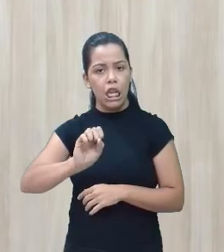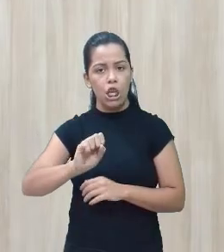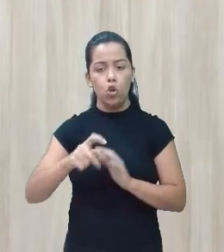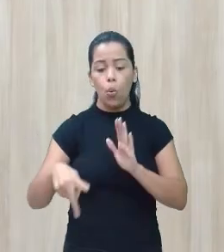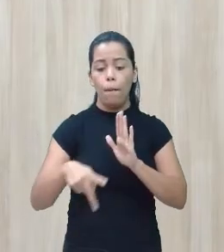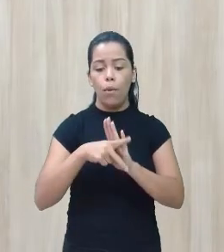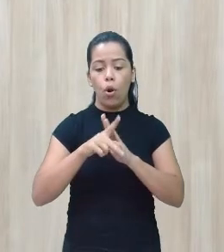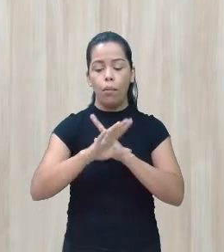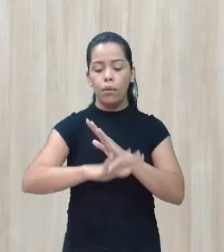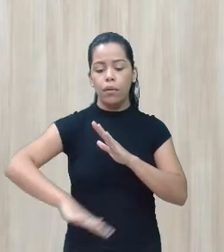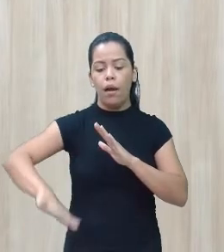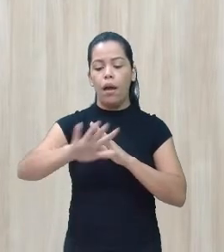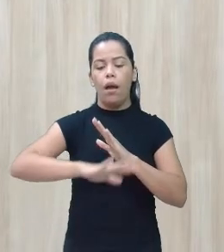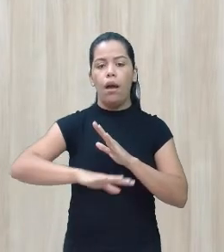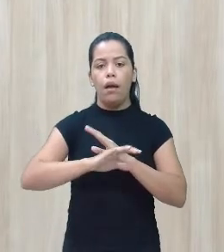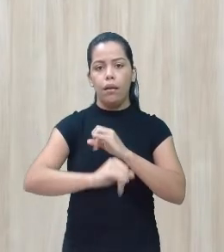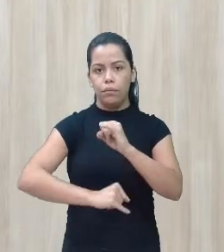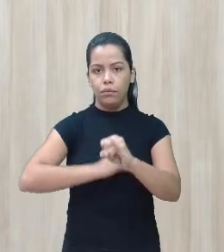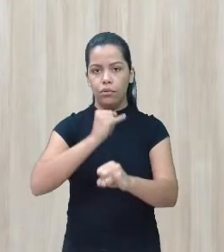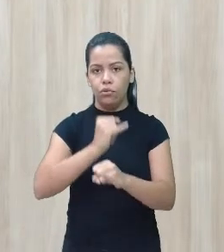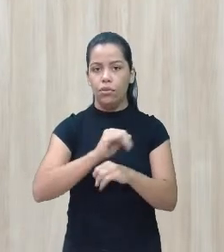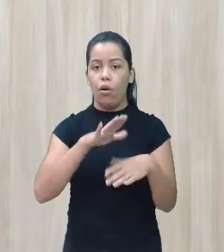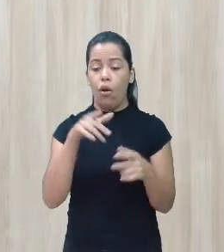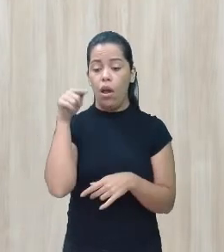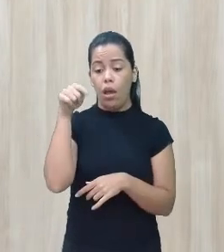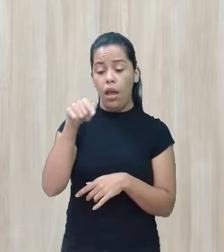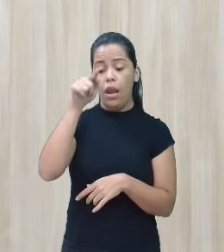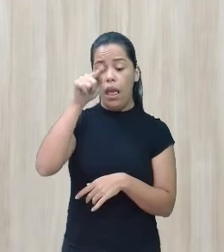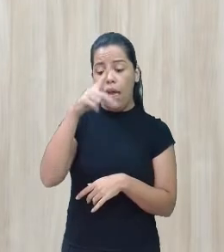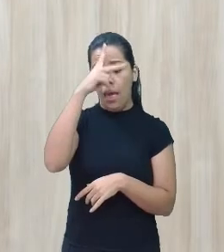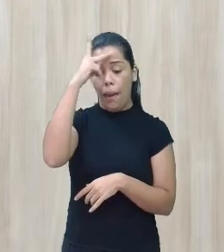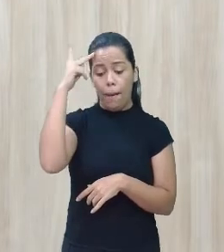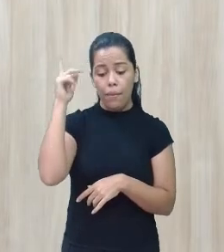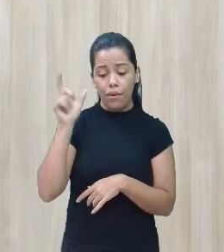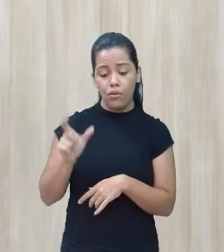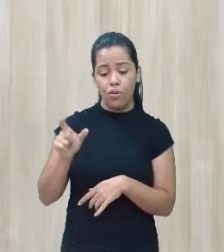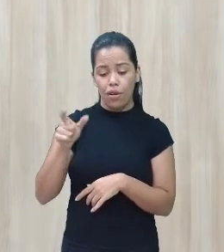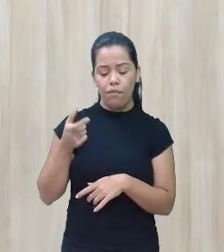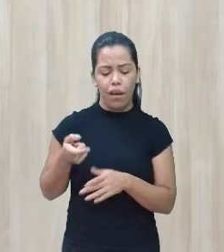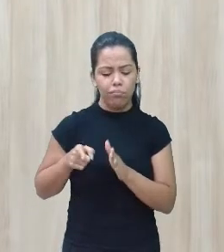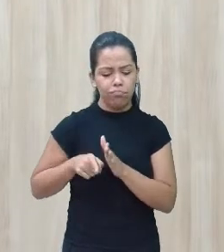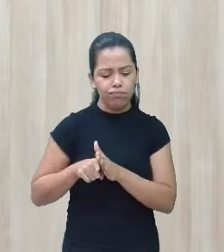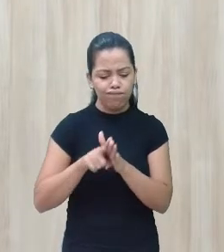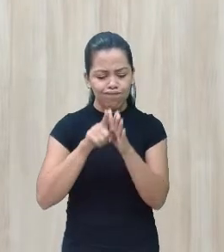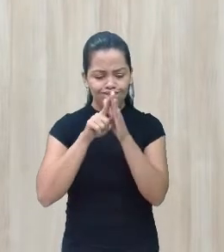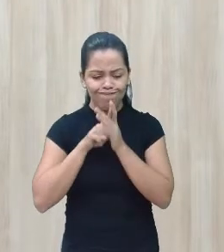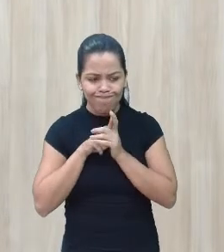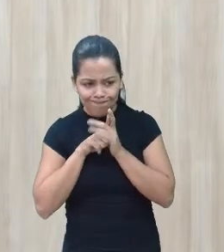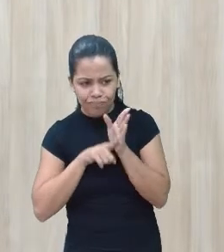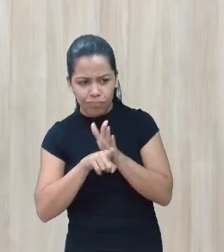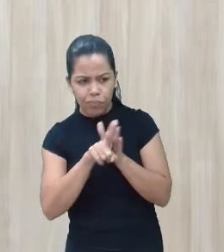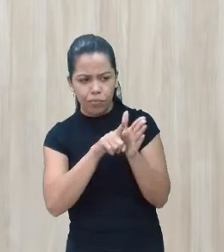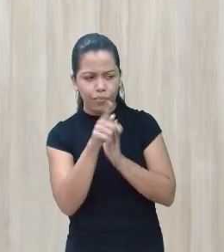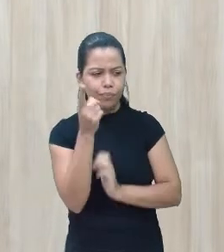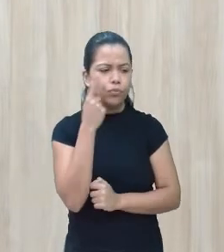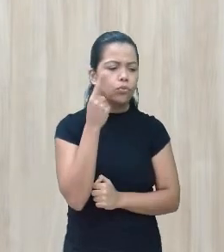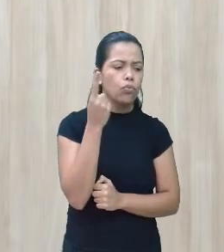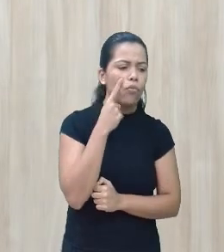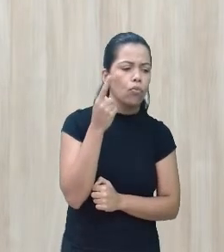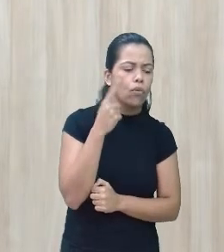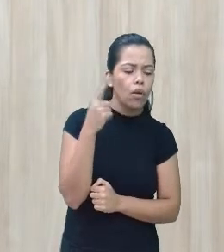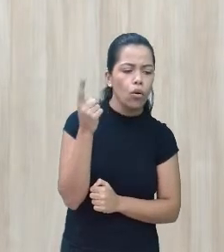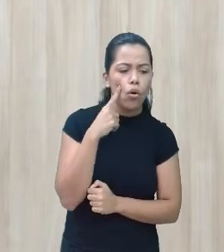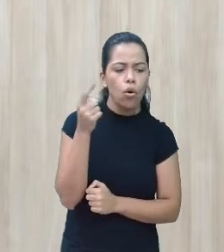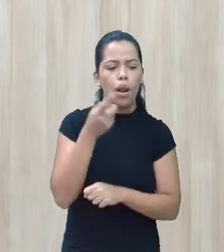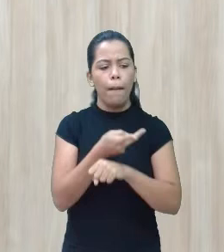web. Então, o perito digital é essa pessoa que vai investigar alguma coisa suspeita que aconteceu na internet,